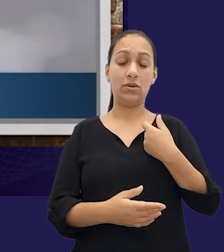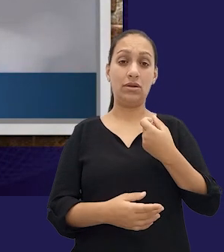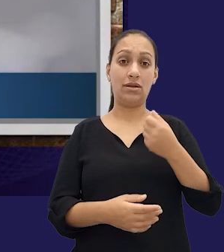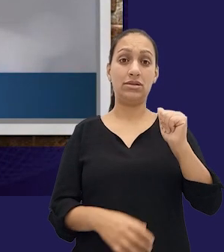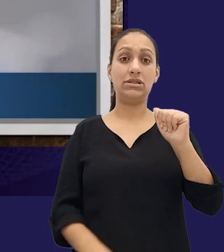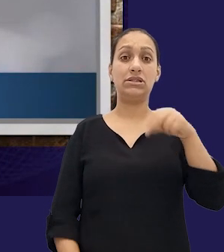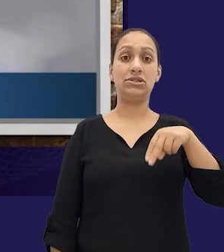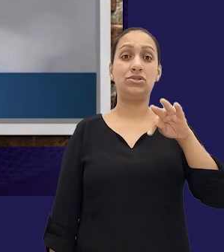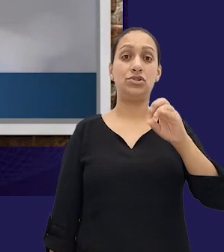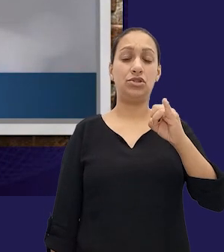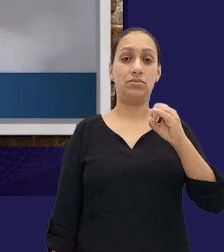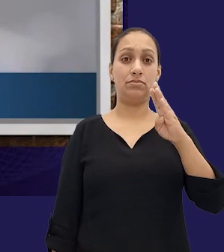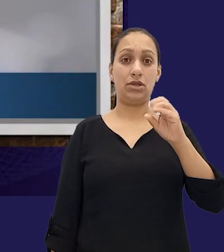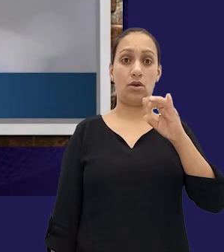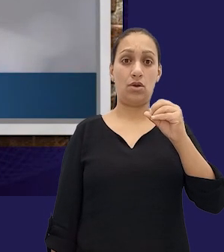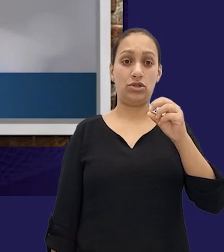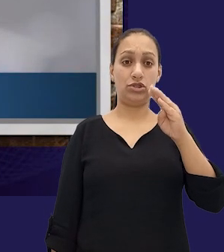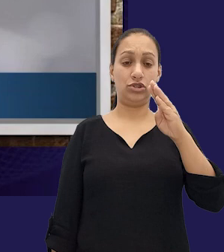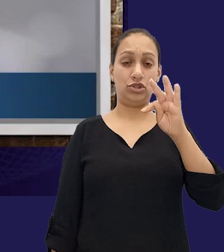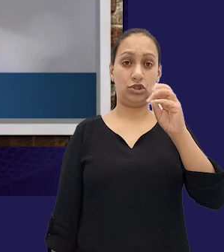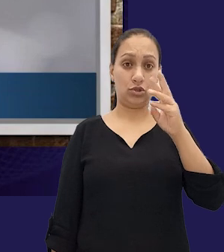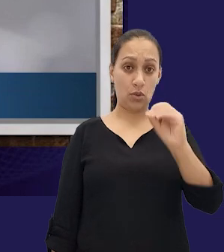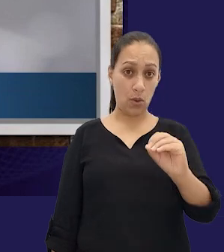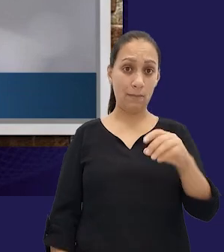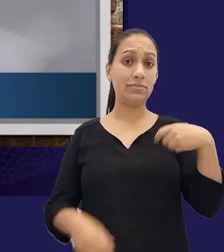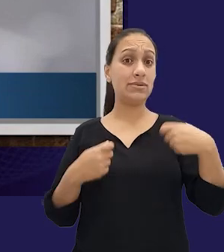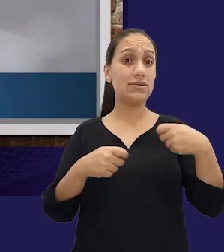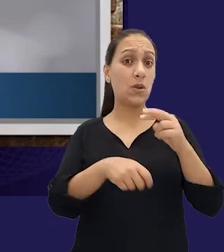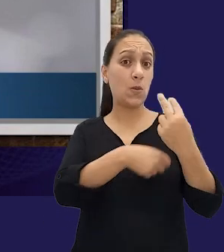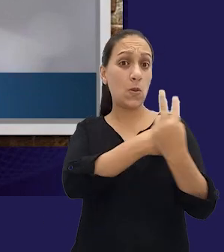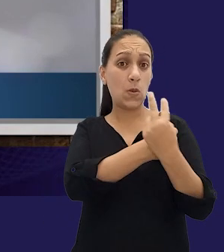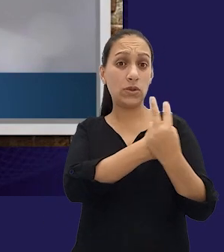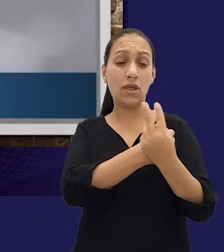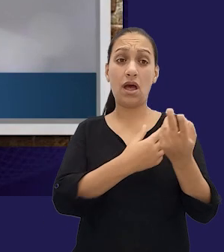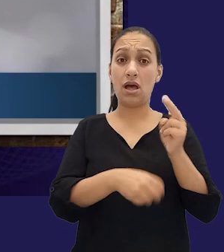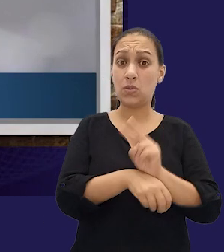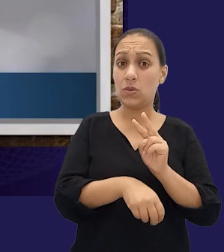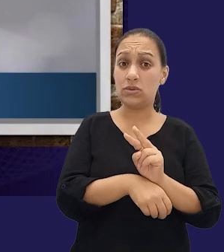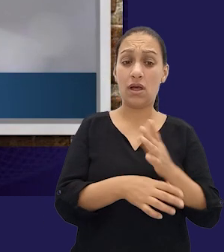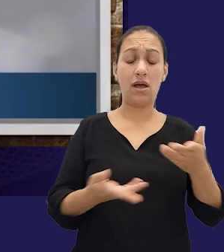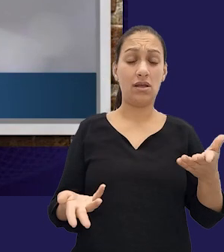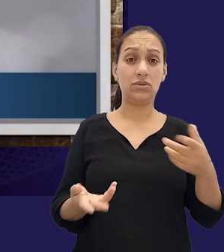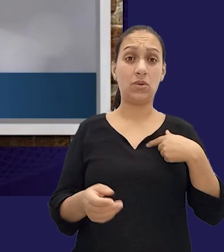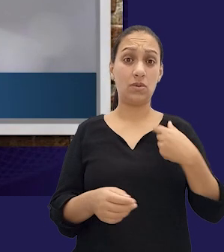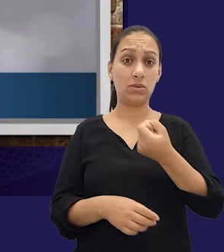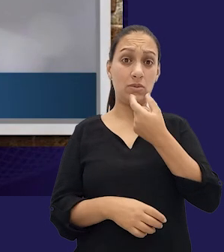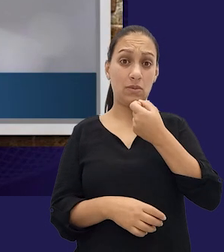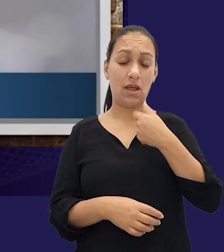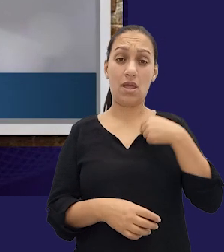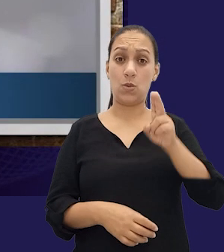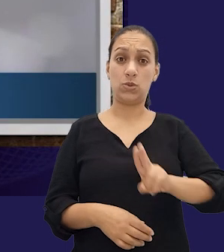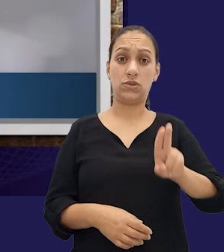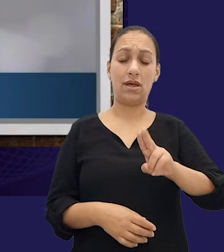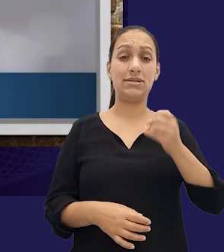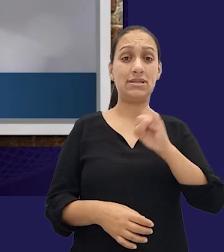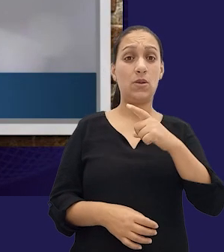esse tipo de medicamento, ele precisa ser utilizado com cautela e com cuidado, né? Então, o fato de eu ter um antibiótico em casa não me